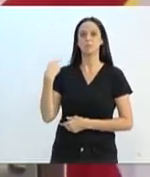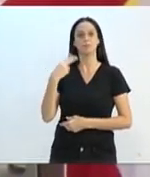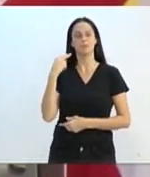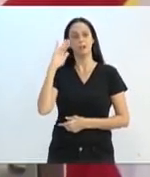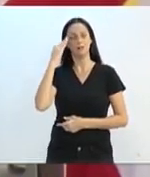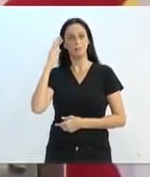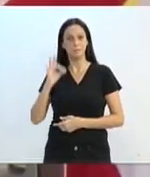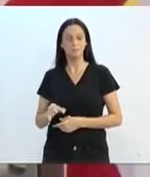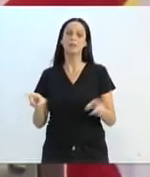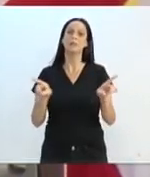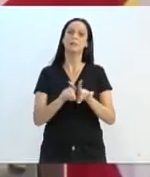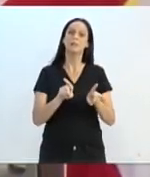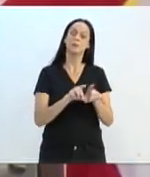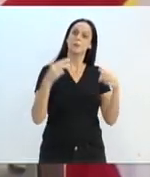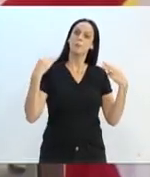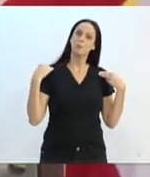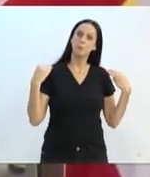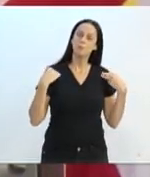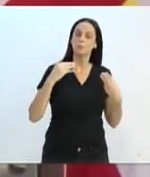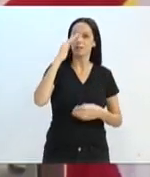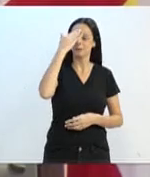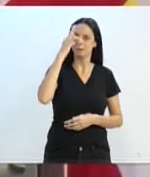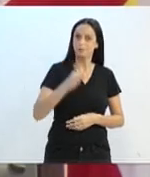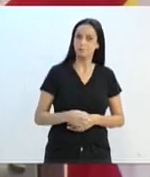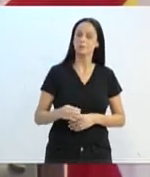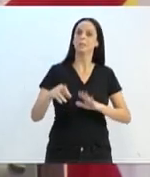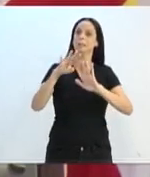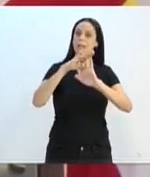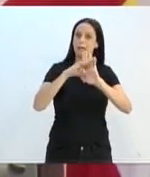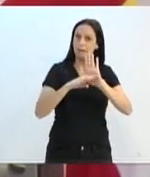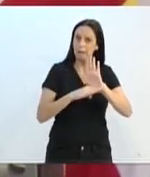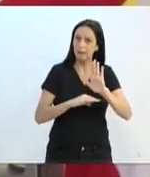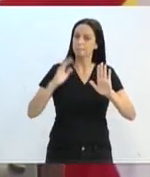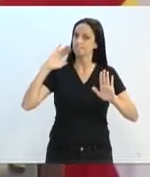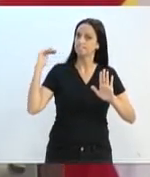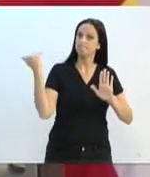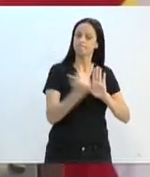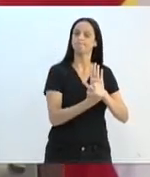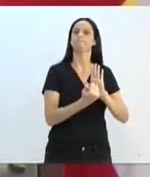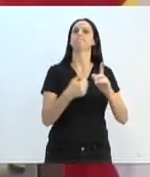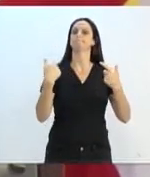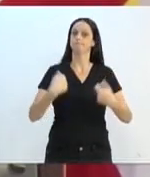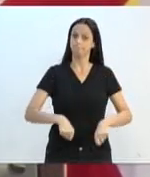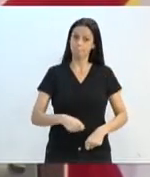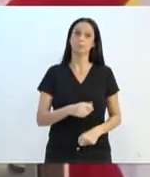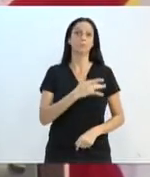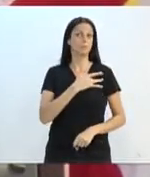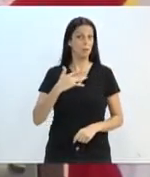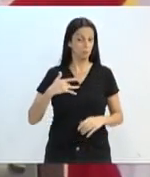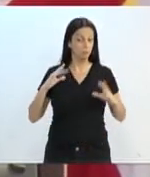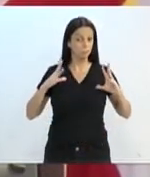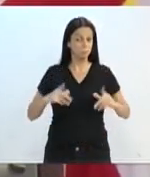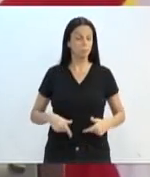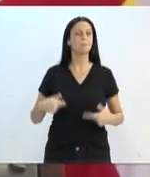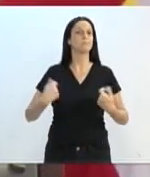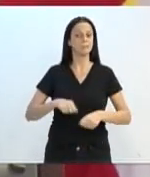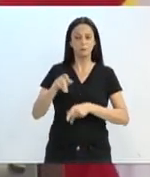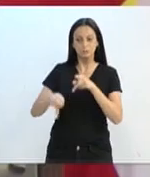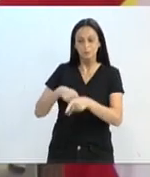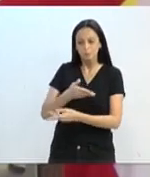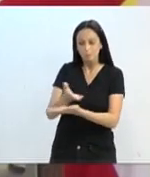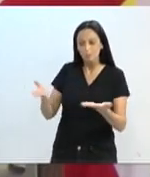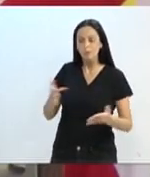motoristas e cobradores também, para que sigam o protocolo de exigências, aí, porque é a saúde do povo, que deles